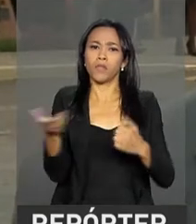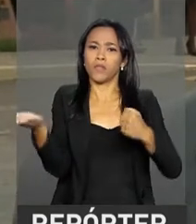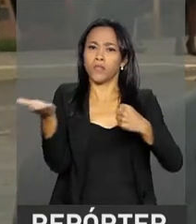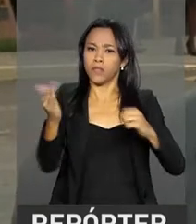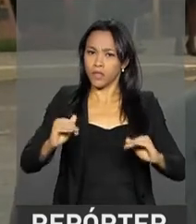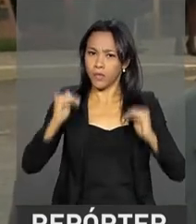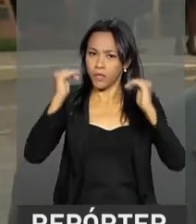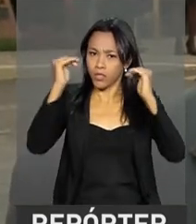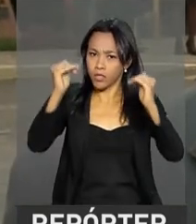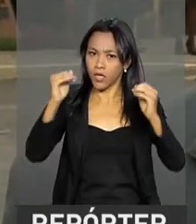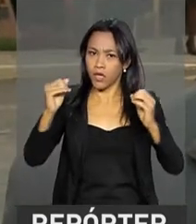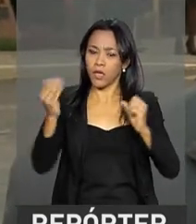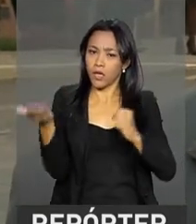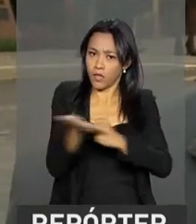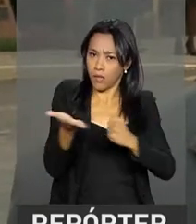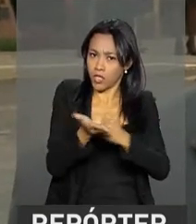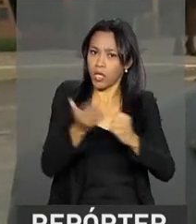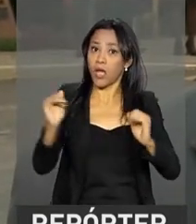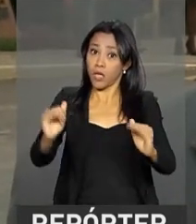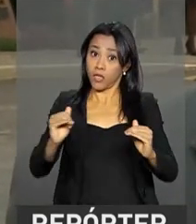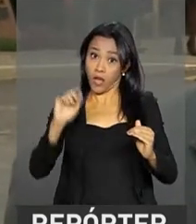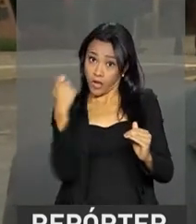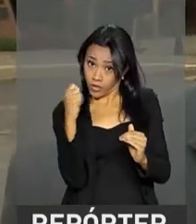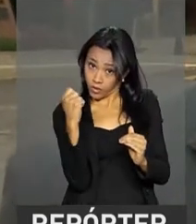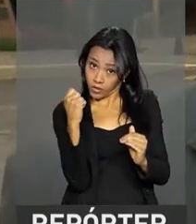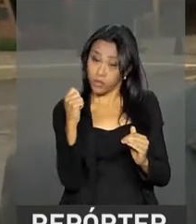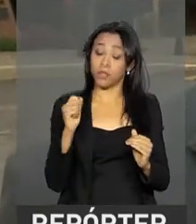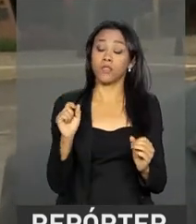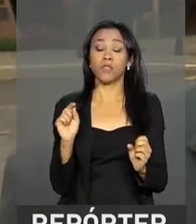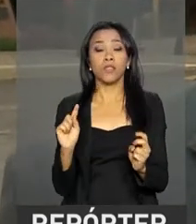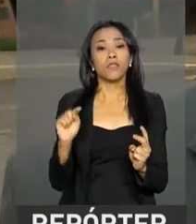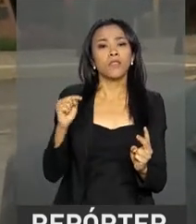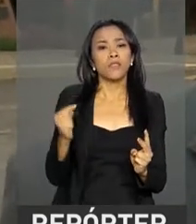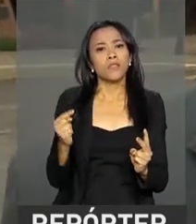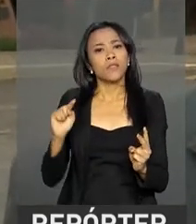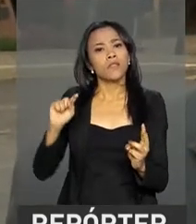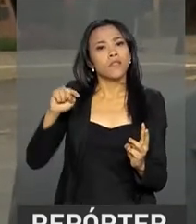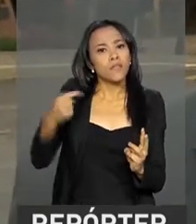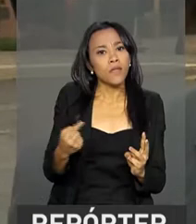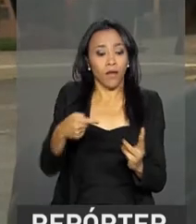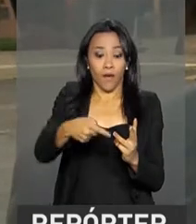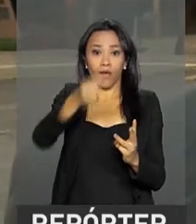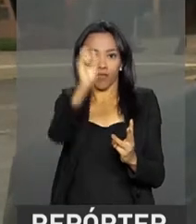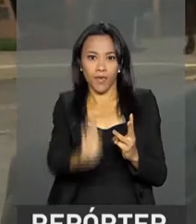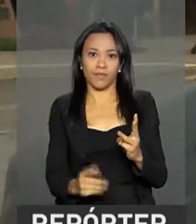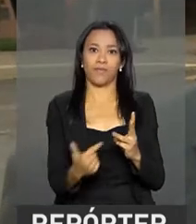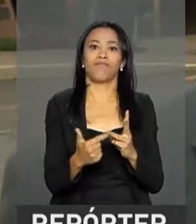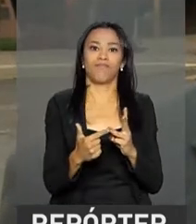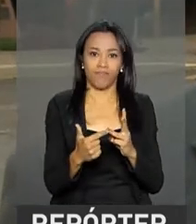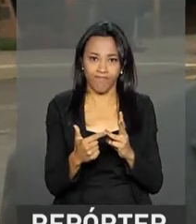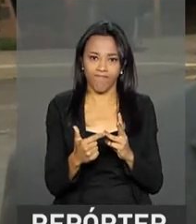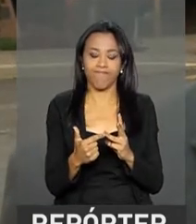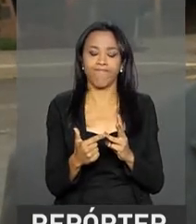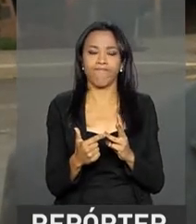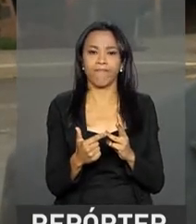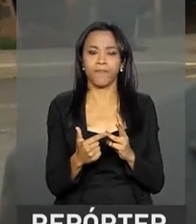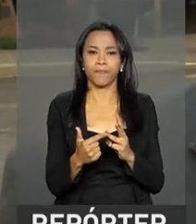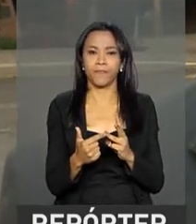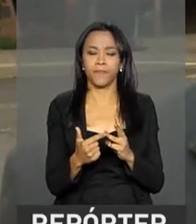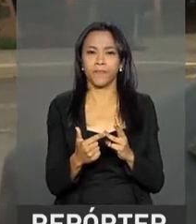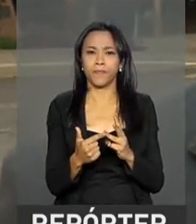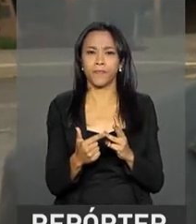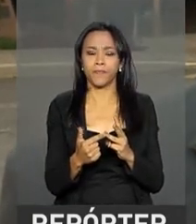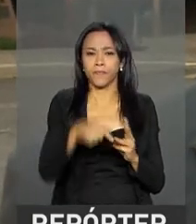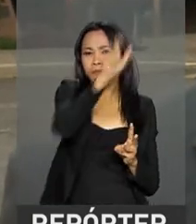avançado na argentina e esse exercício no brasil em que os